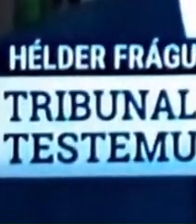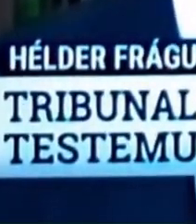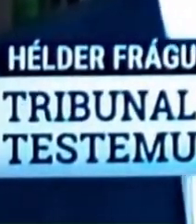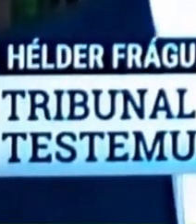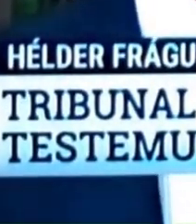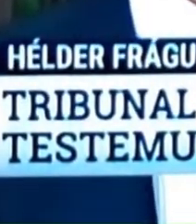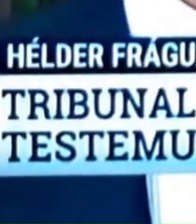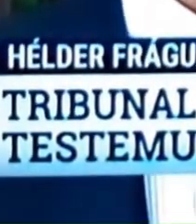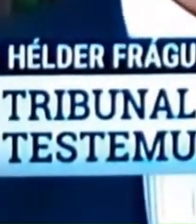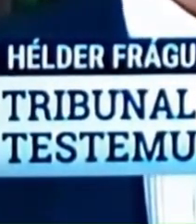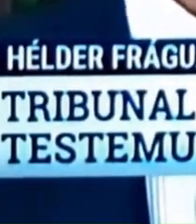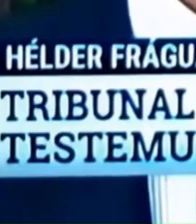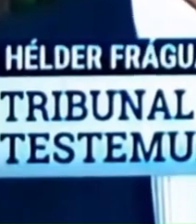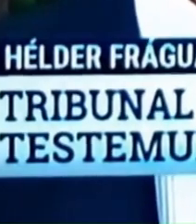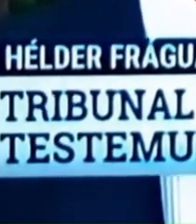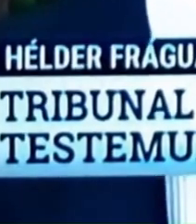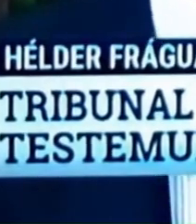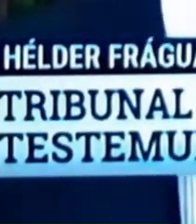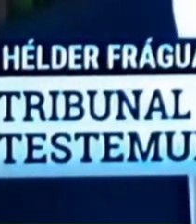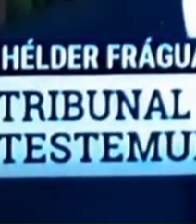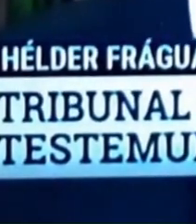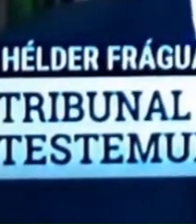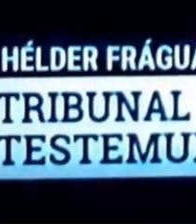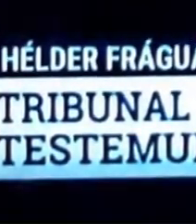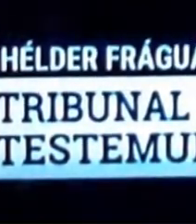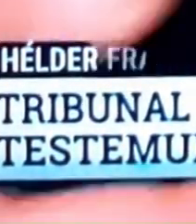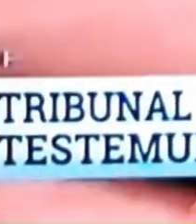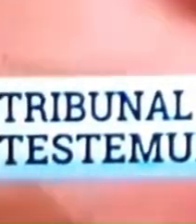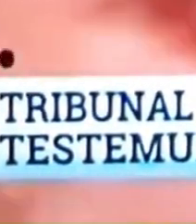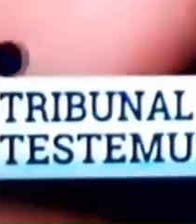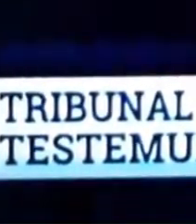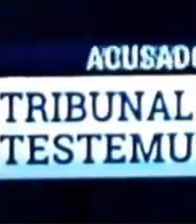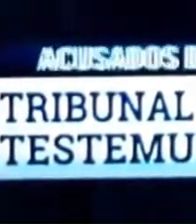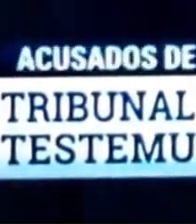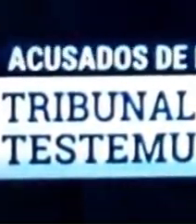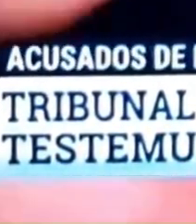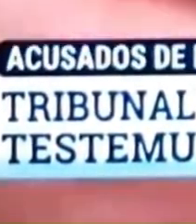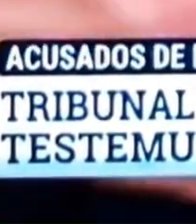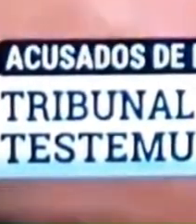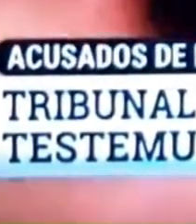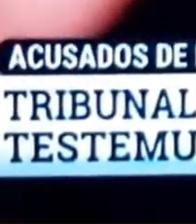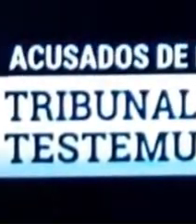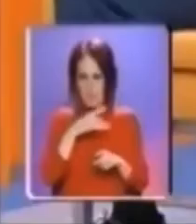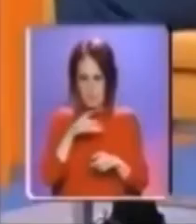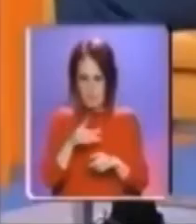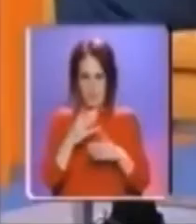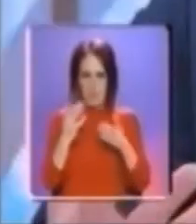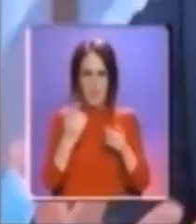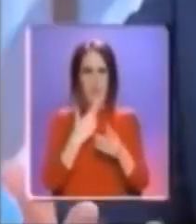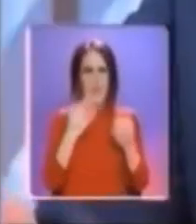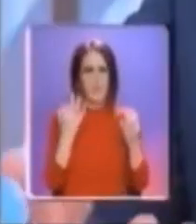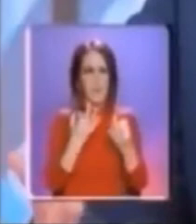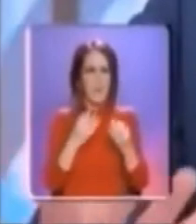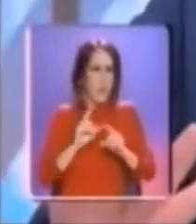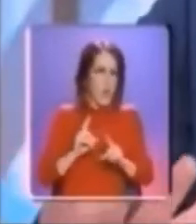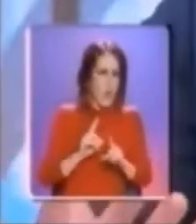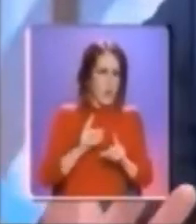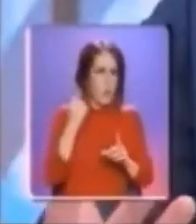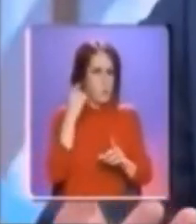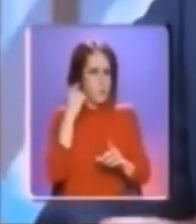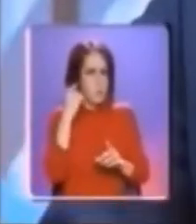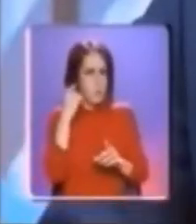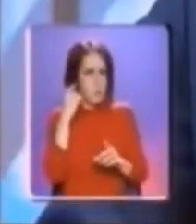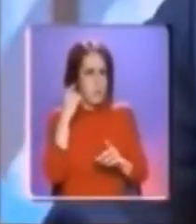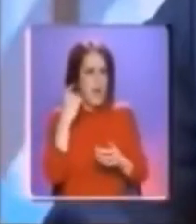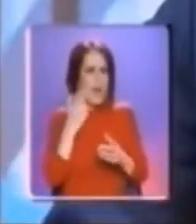testemunha se encontrar de baixa médica? Alguns de férias também? É verdade ou não, como eu ouço